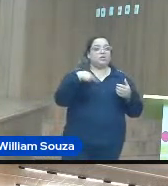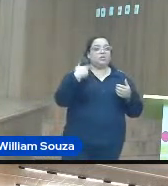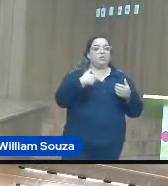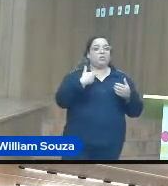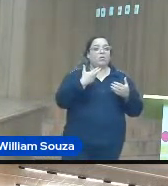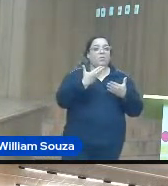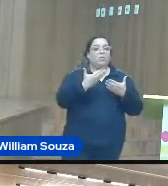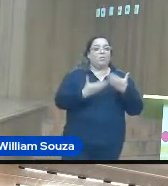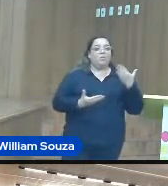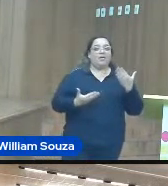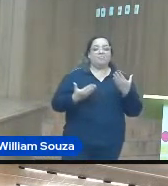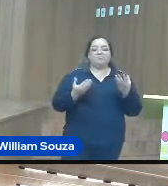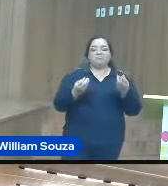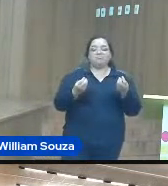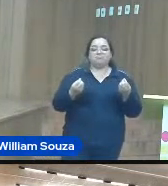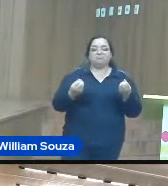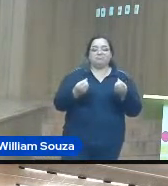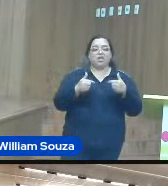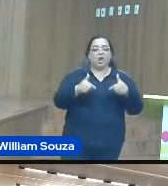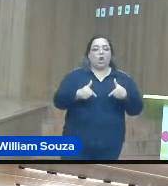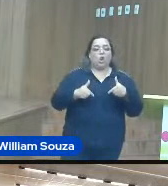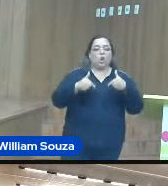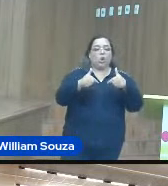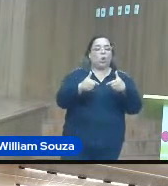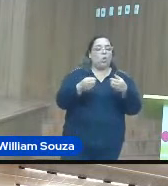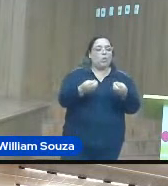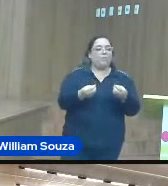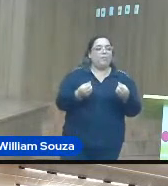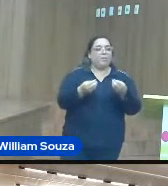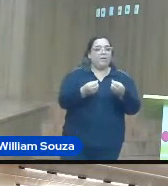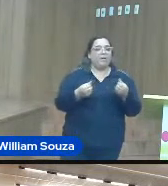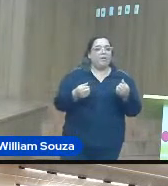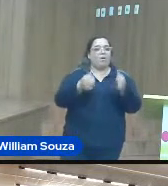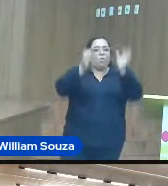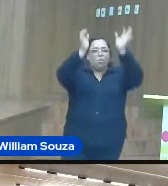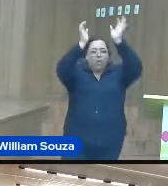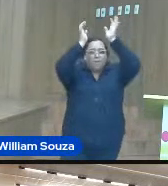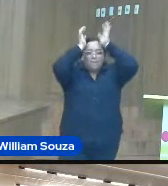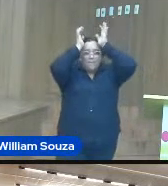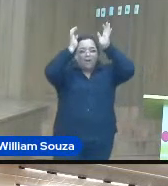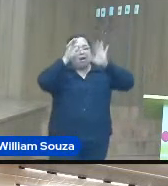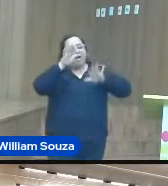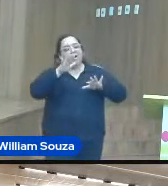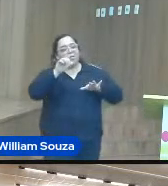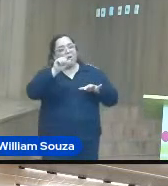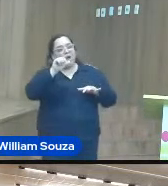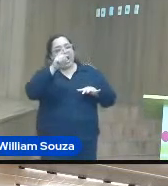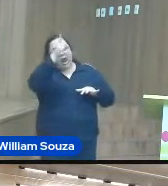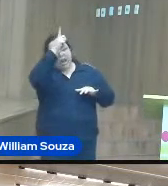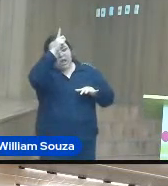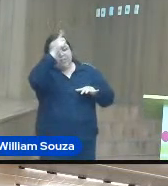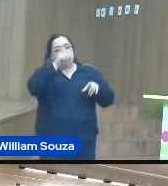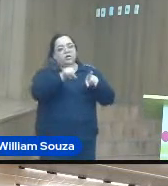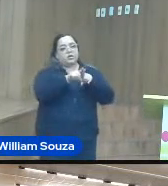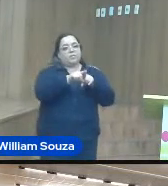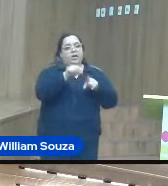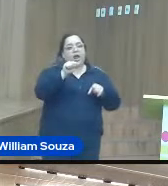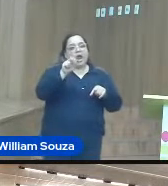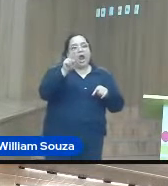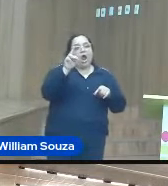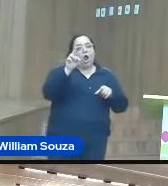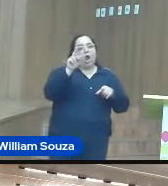força. O Império Alemão, o Império Austro-Húngaro ali, eles tiveram um processo